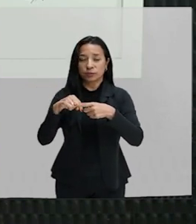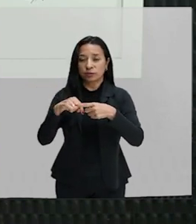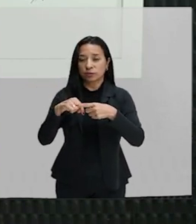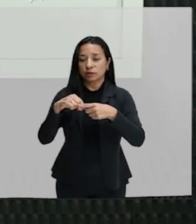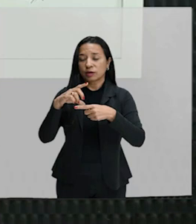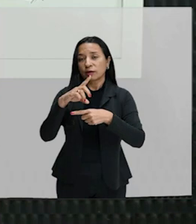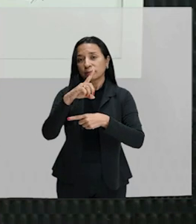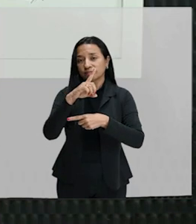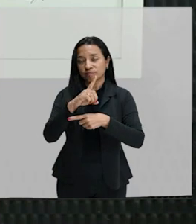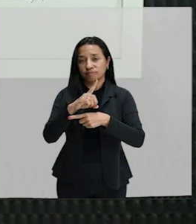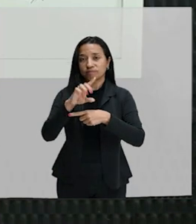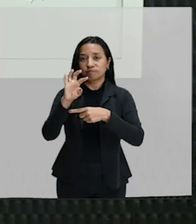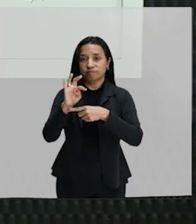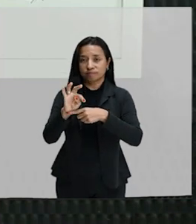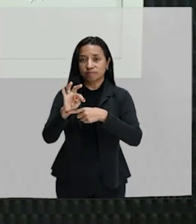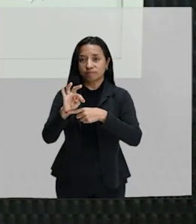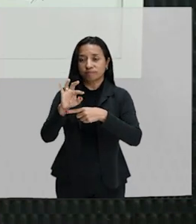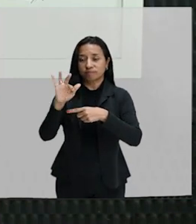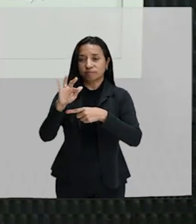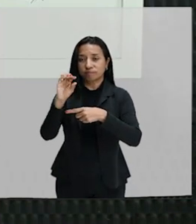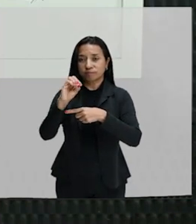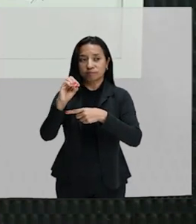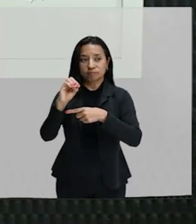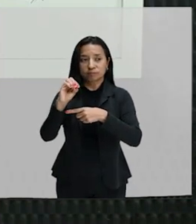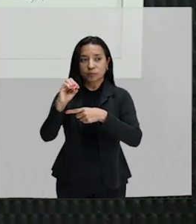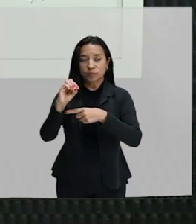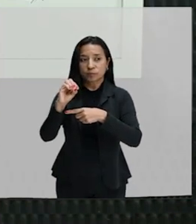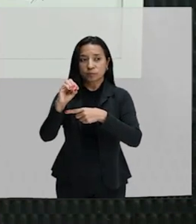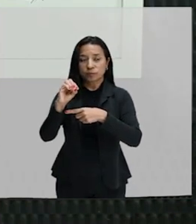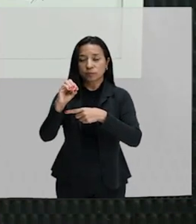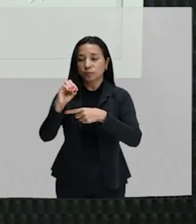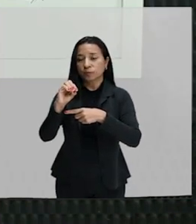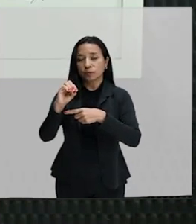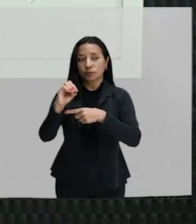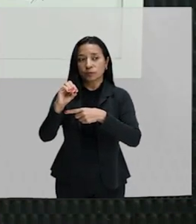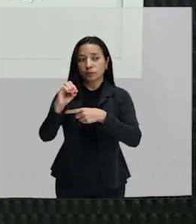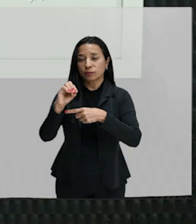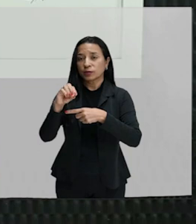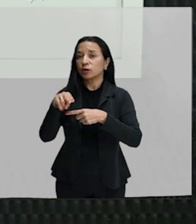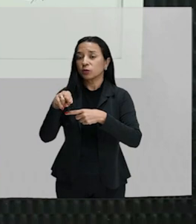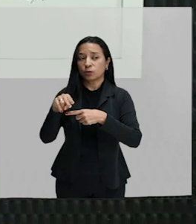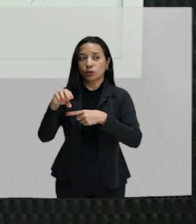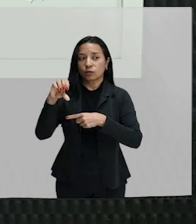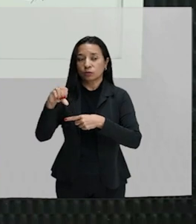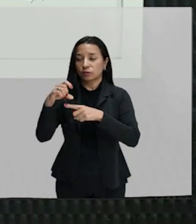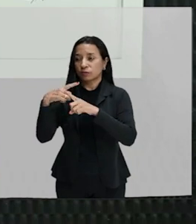fhe vai ser 9 x 3 que é 27º